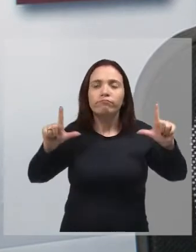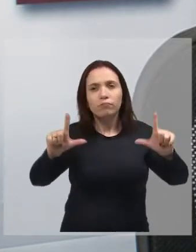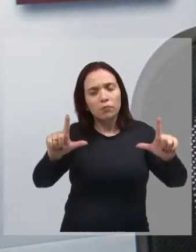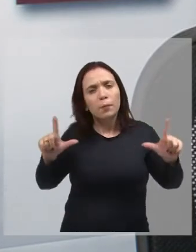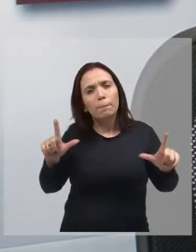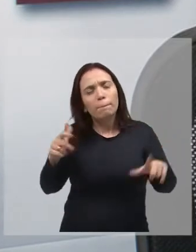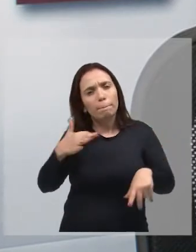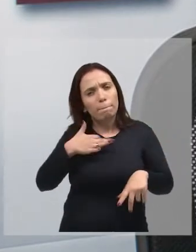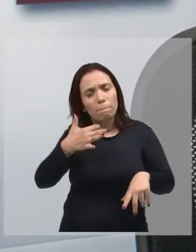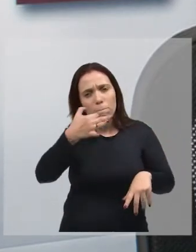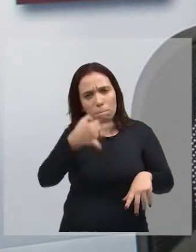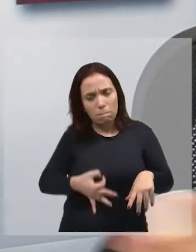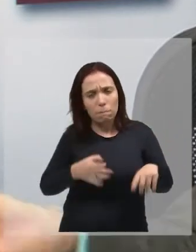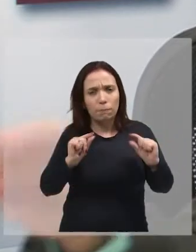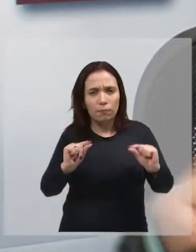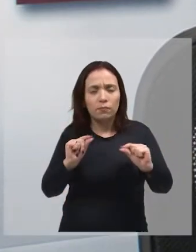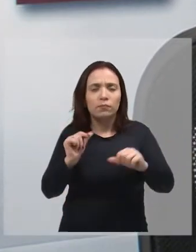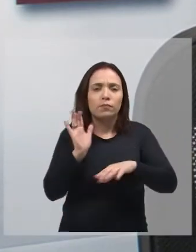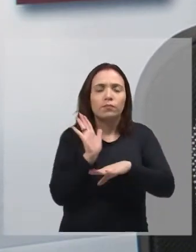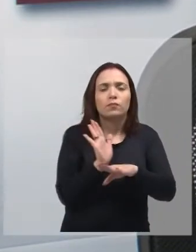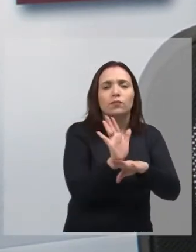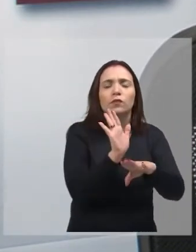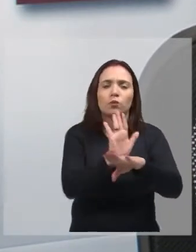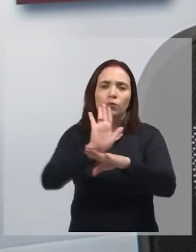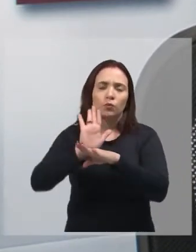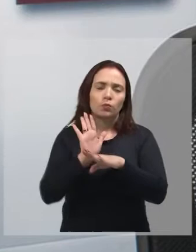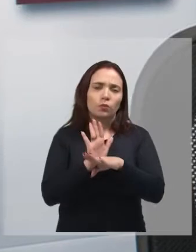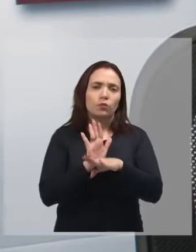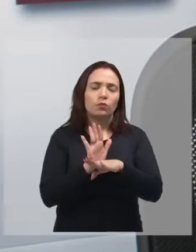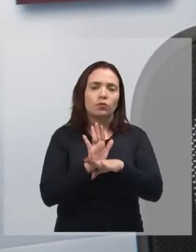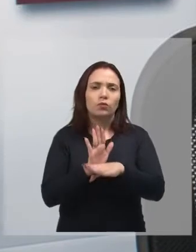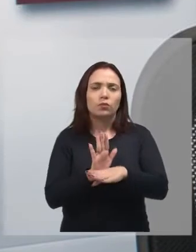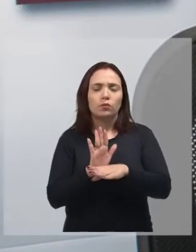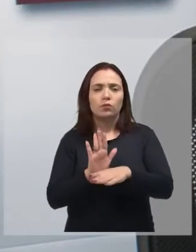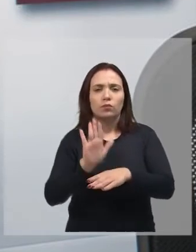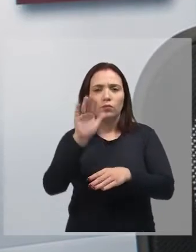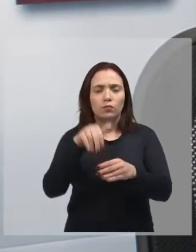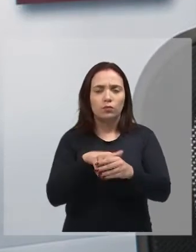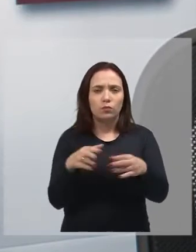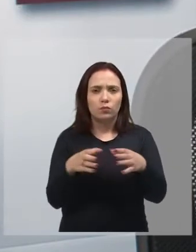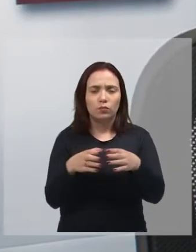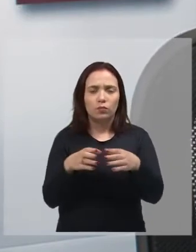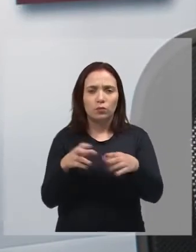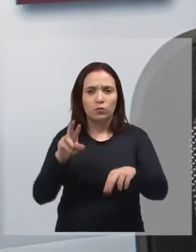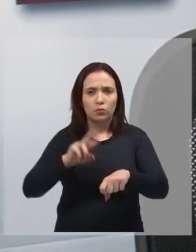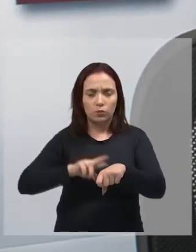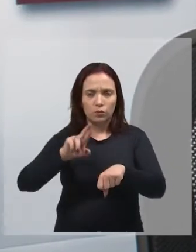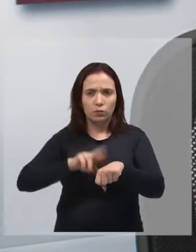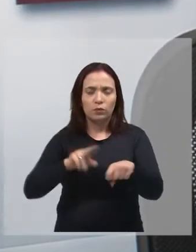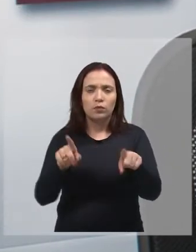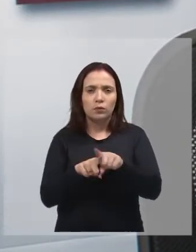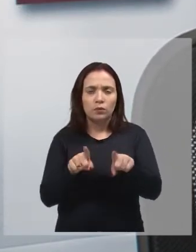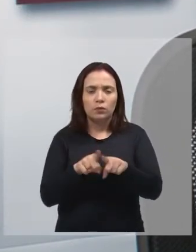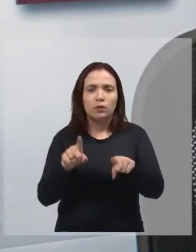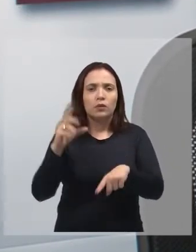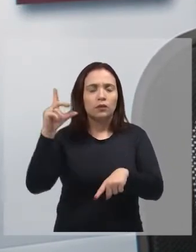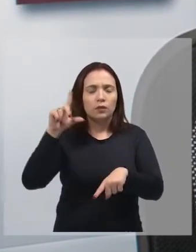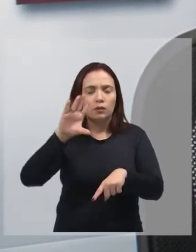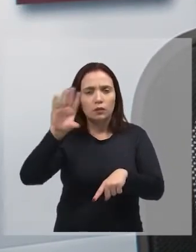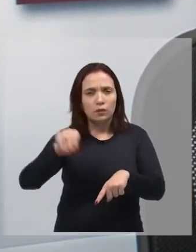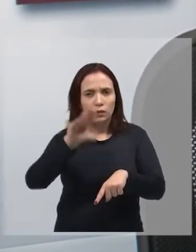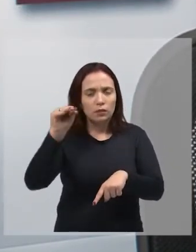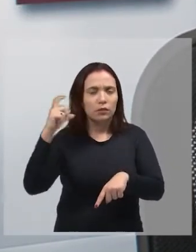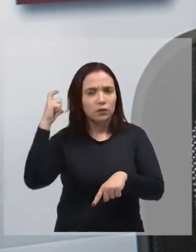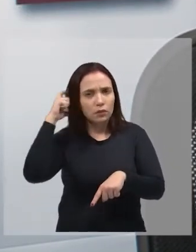eu posso entender que isso só ajuda o candidato do bloco de Roberto Cláudio e dos irmãos Gomes, Ciro